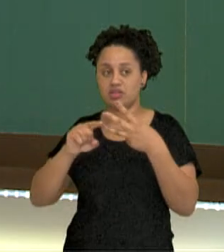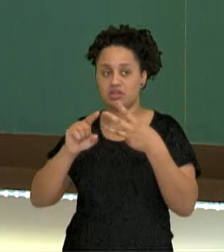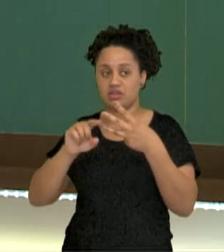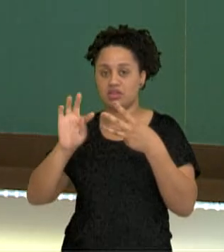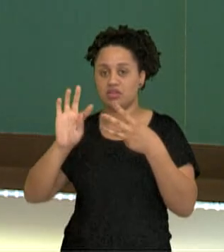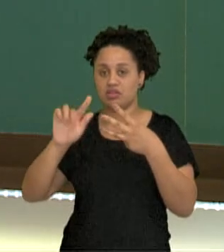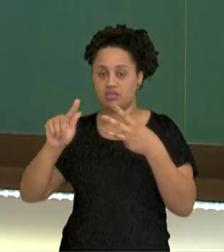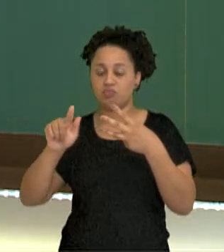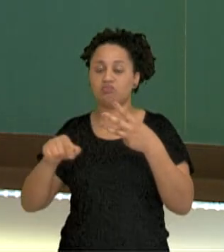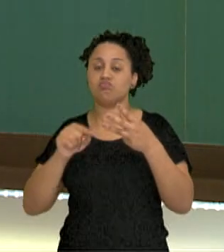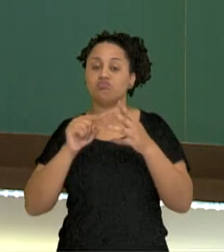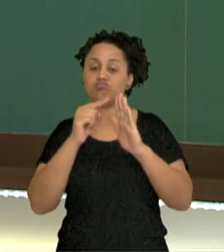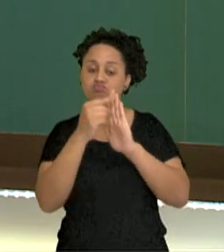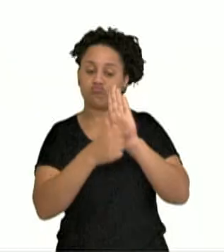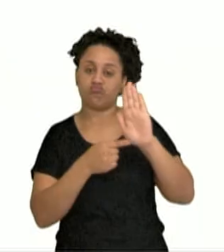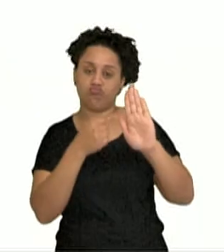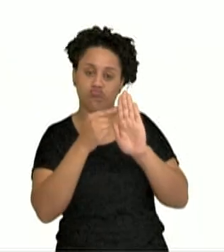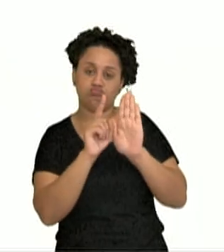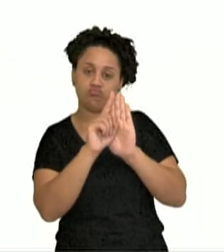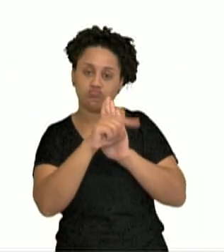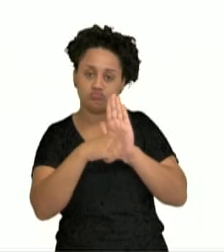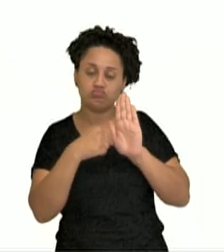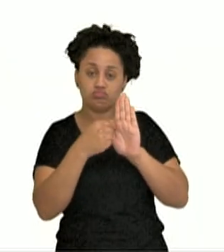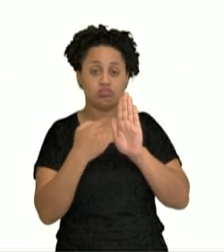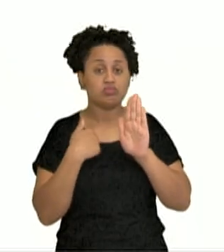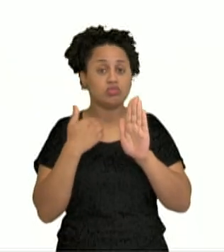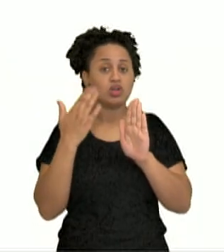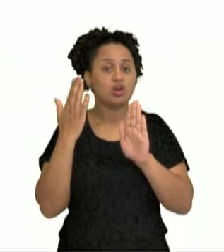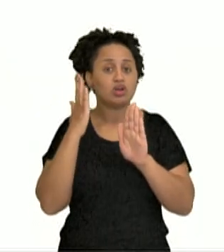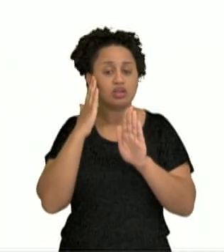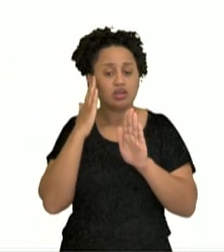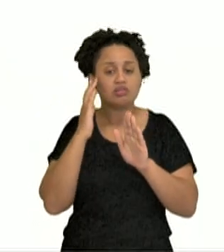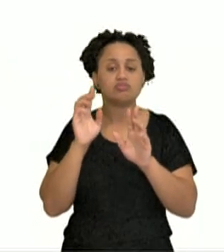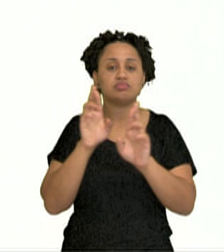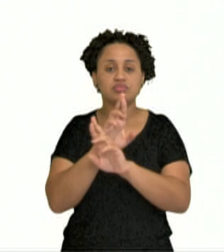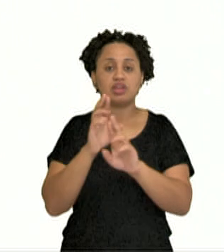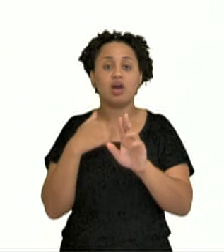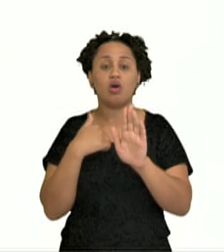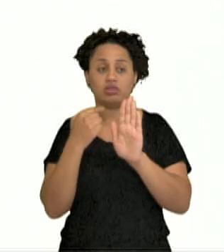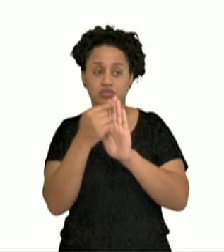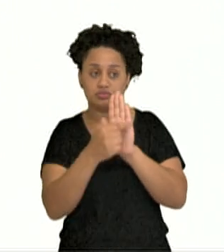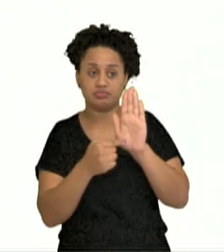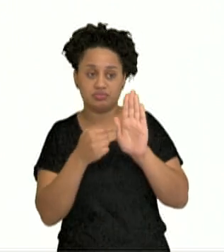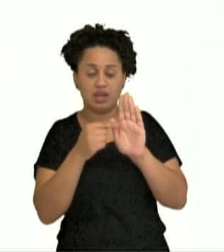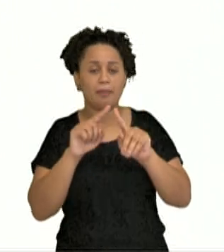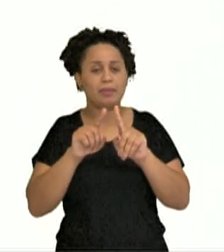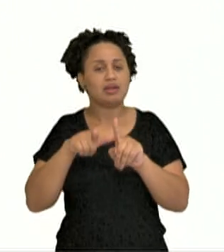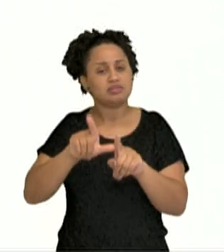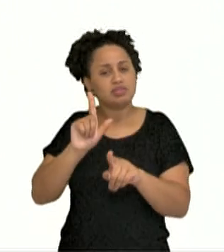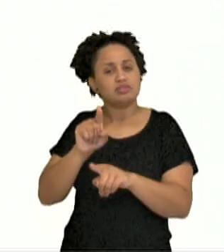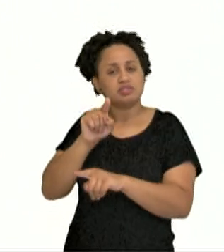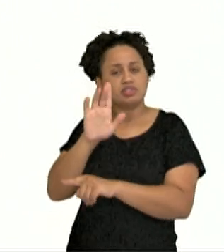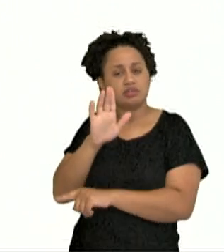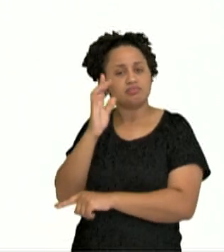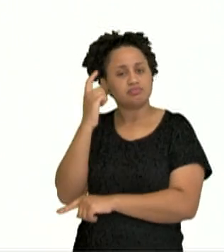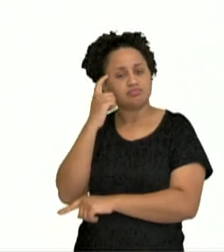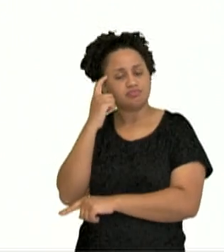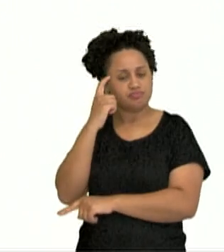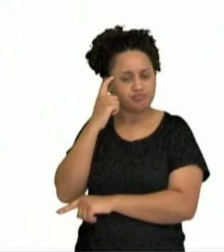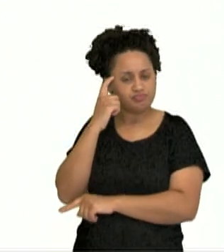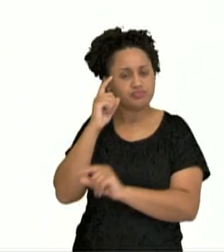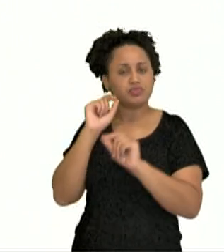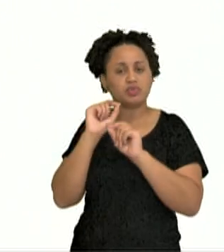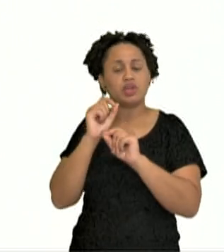trigonométrica. Então nós vamos reconhecer essas relações na circunferência. Mas antes disso, você já parou para pensar em